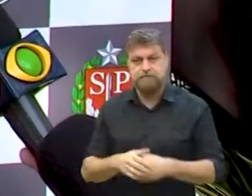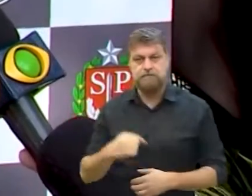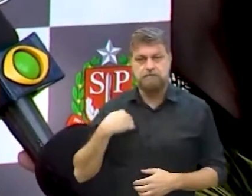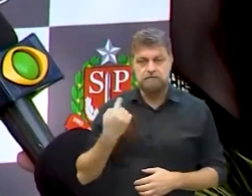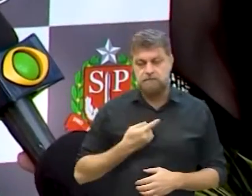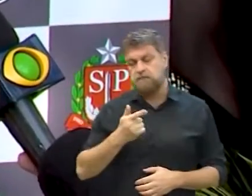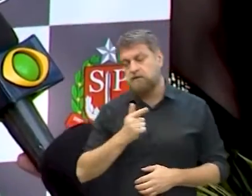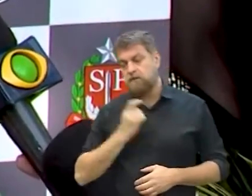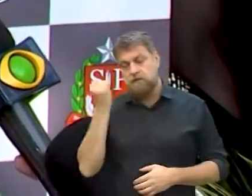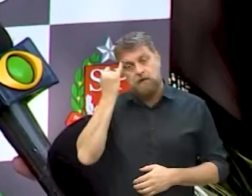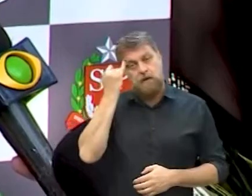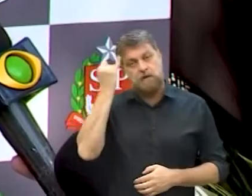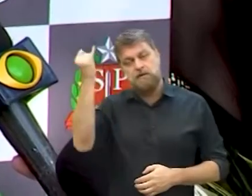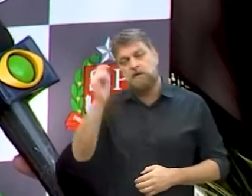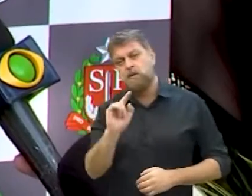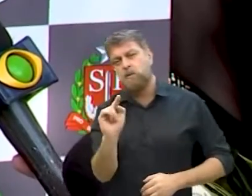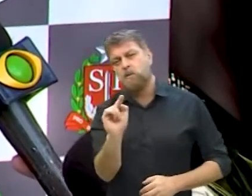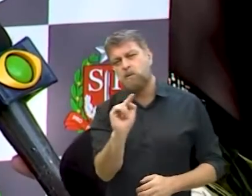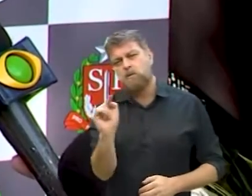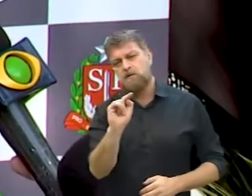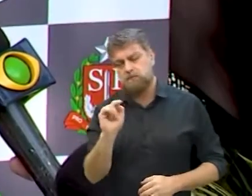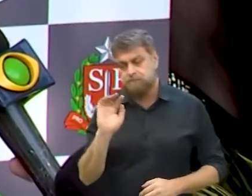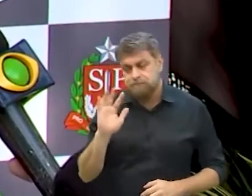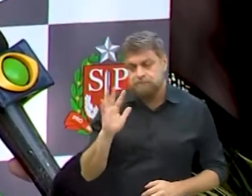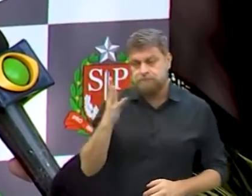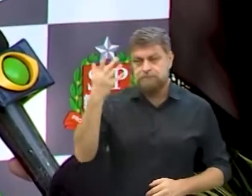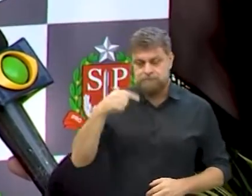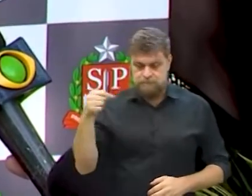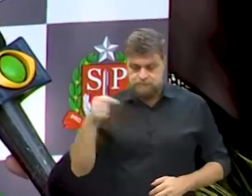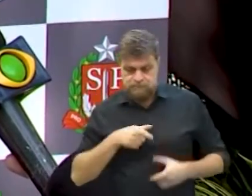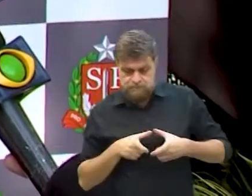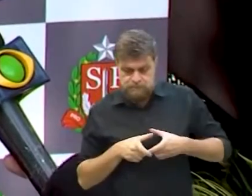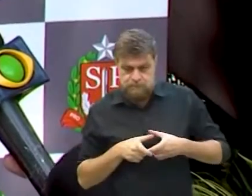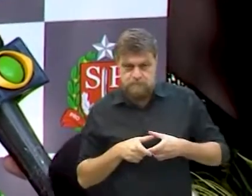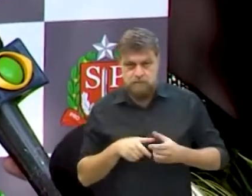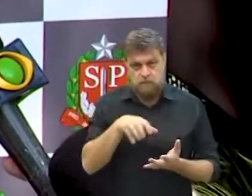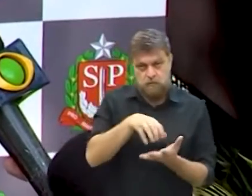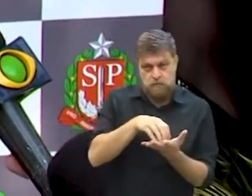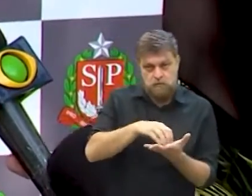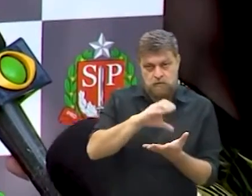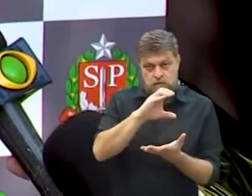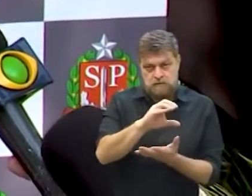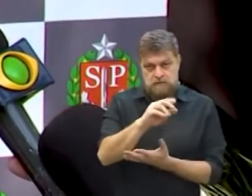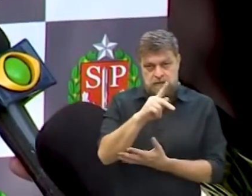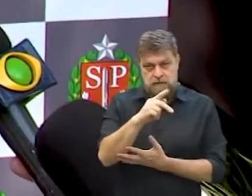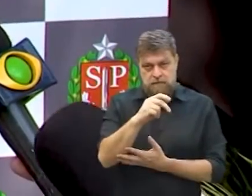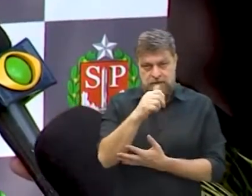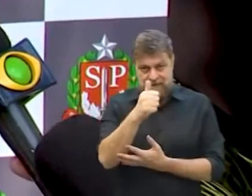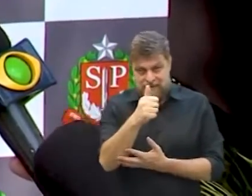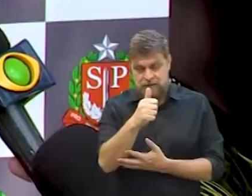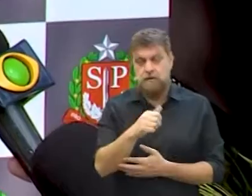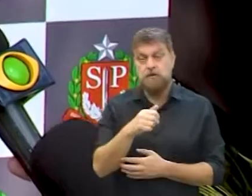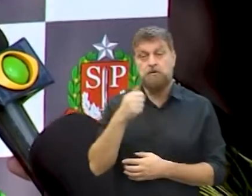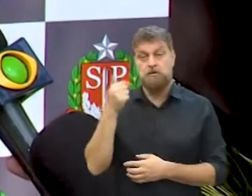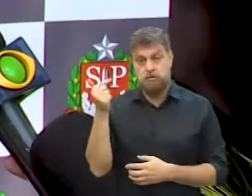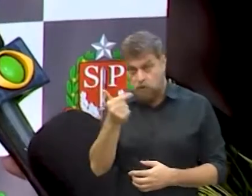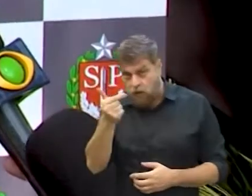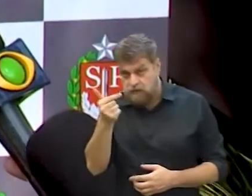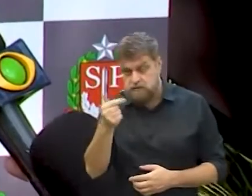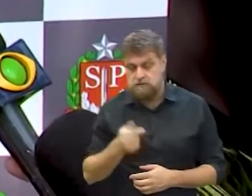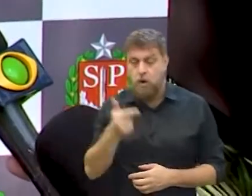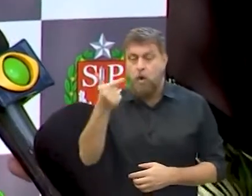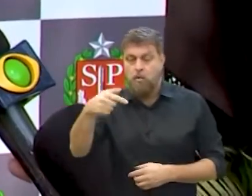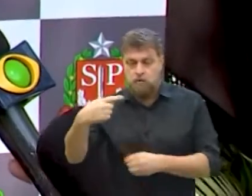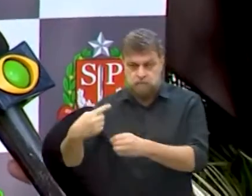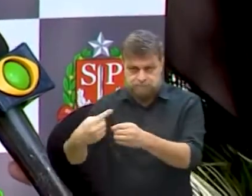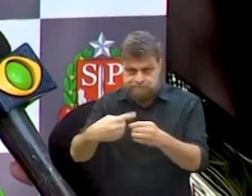Coin. Então tivemos a ideia de criar a Challenge Coin aqui do CPI2, né? Algumas outras unidades da